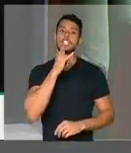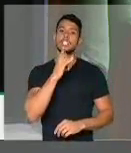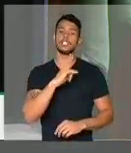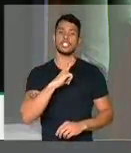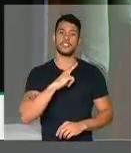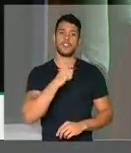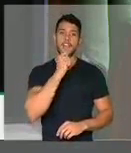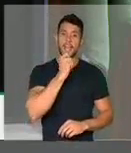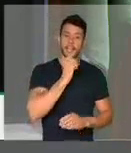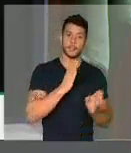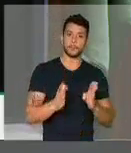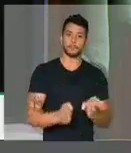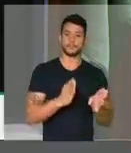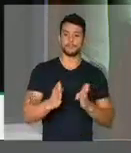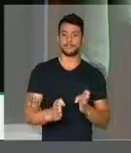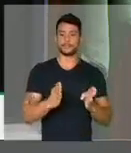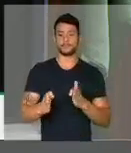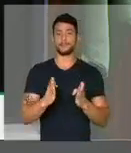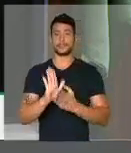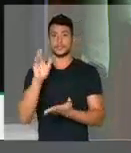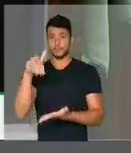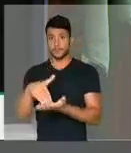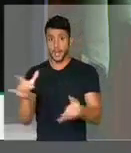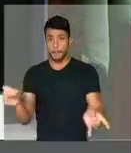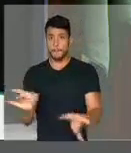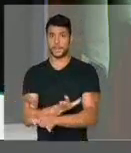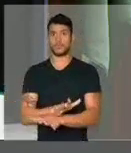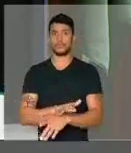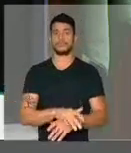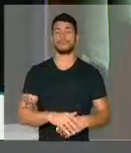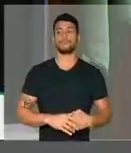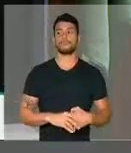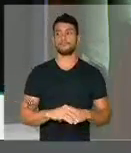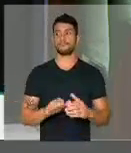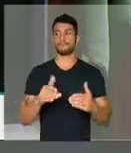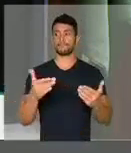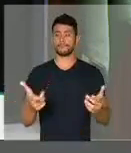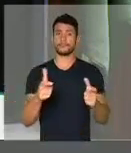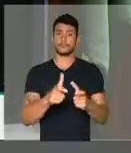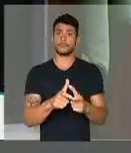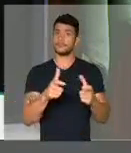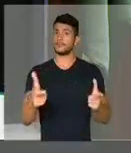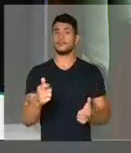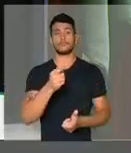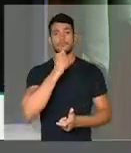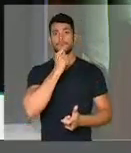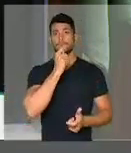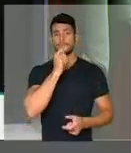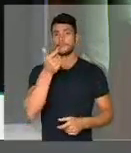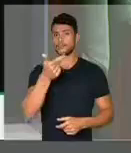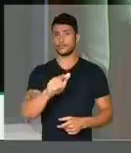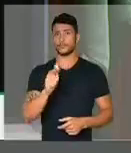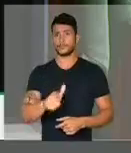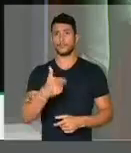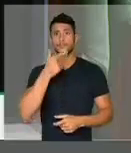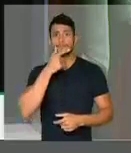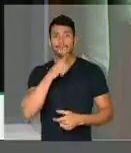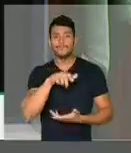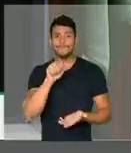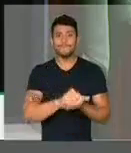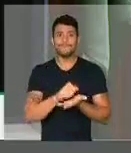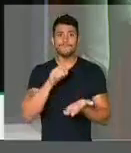de sentença penal condenatória. E essa maioria não está conseguindo agendar